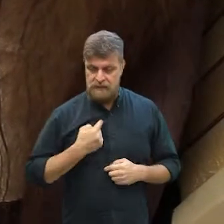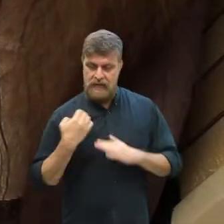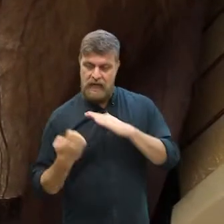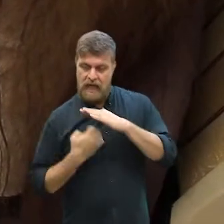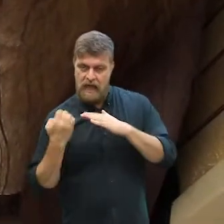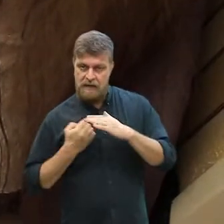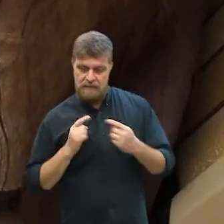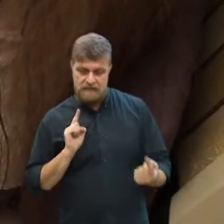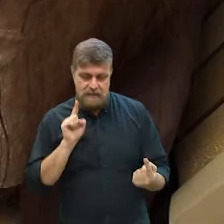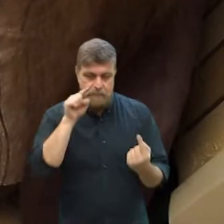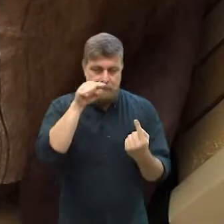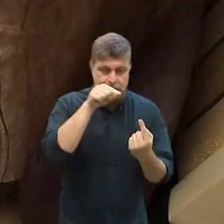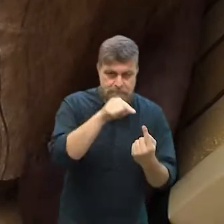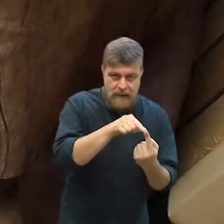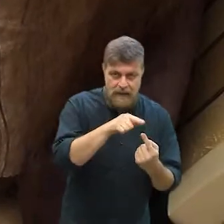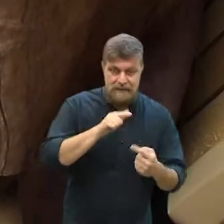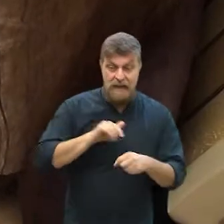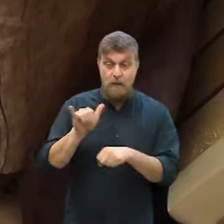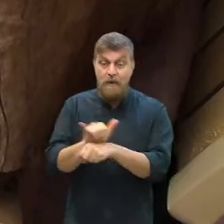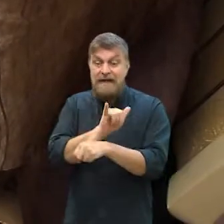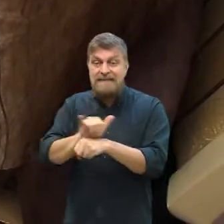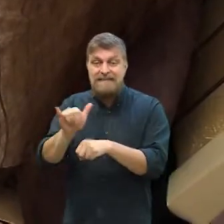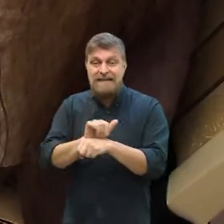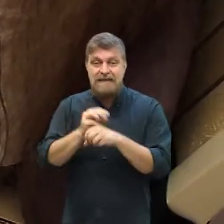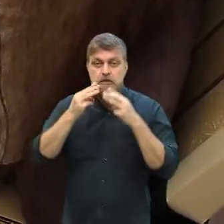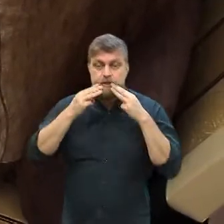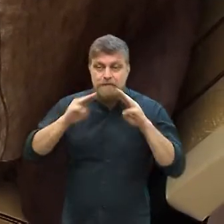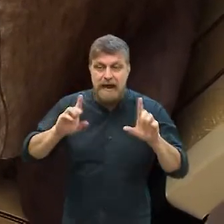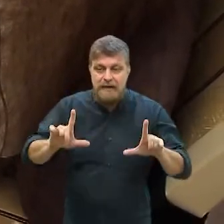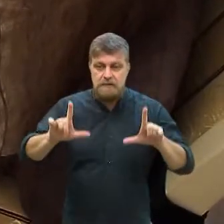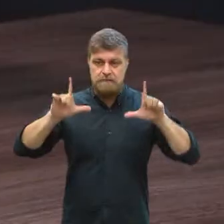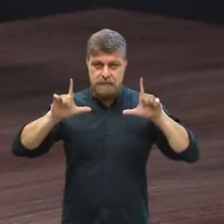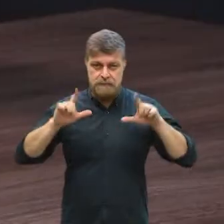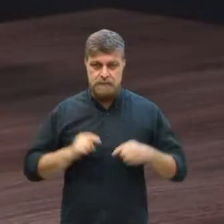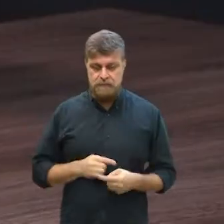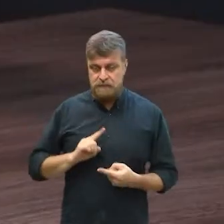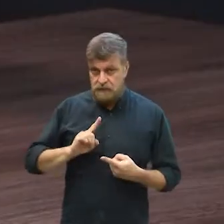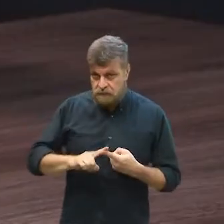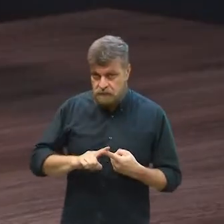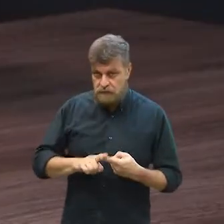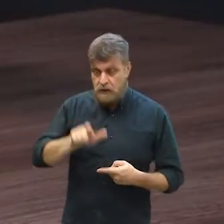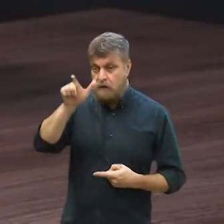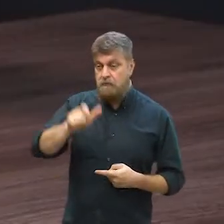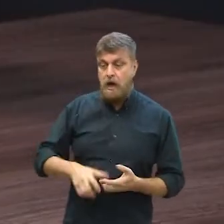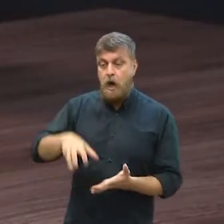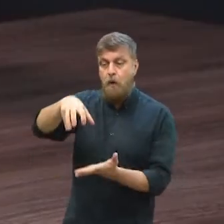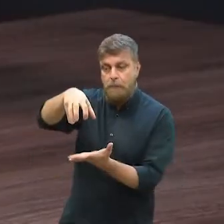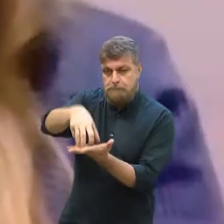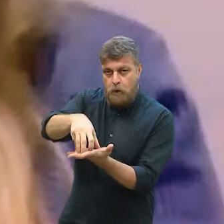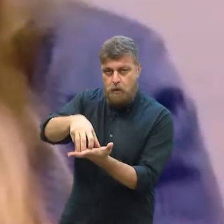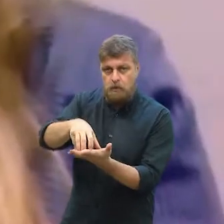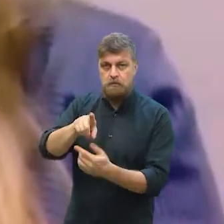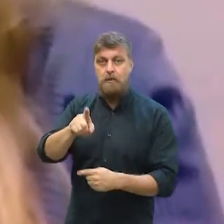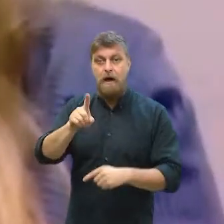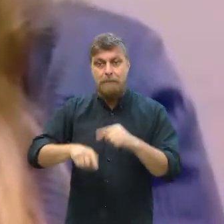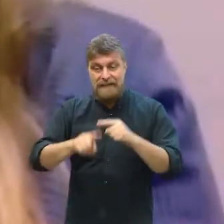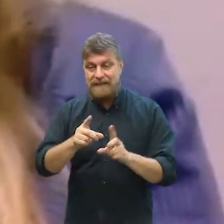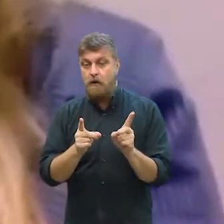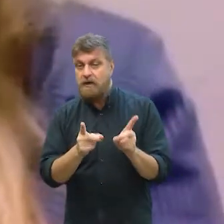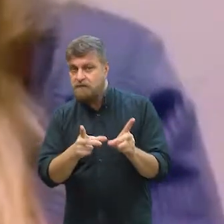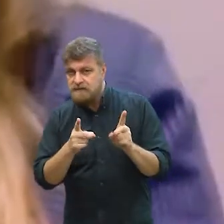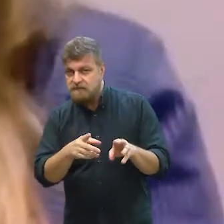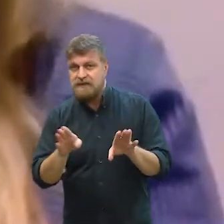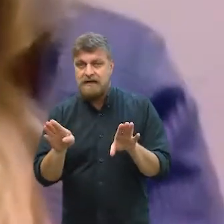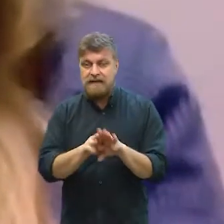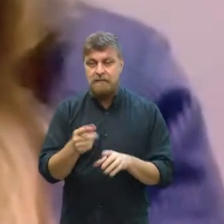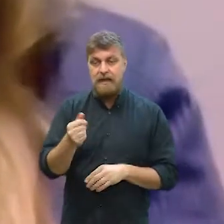deseja atingir, porque tudo isso vai se transformar em estratégias de marketing, estratégias em relação ao seu ponto, em relação ao seu produto,